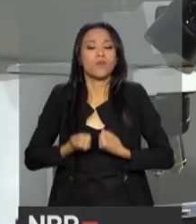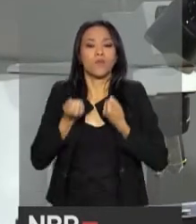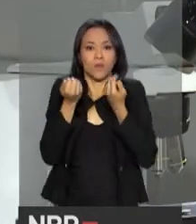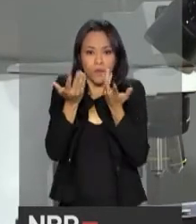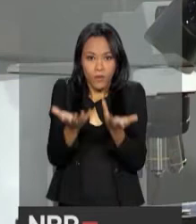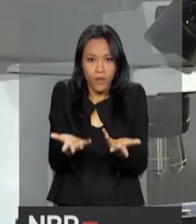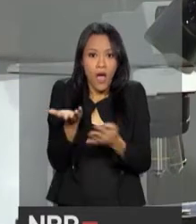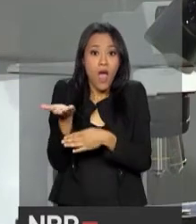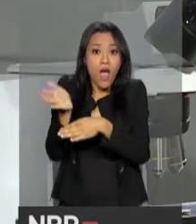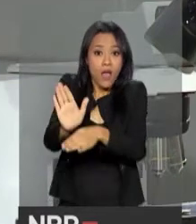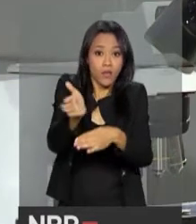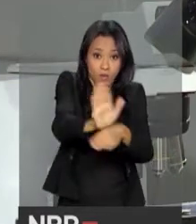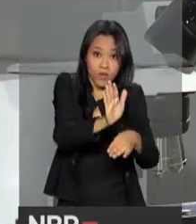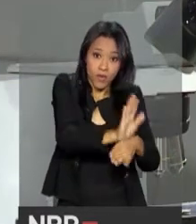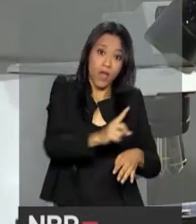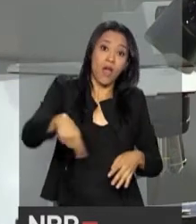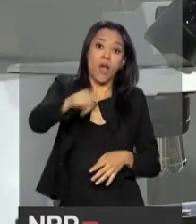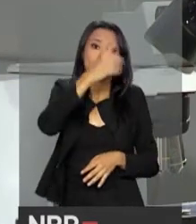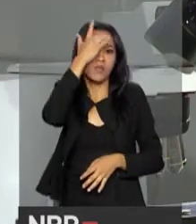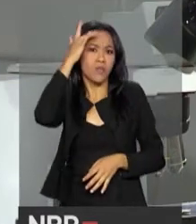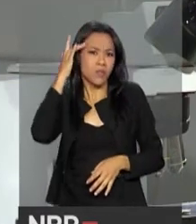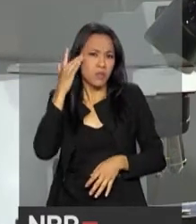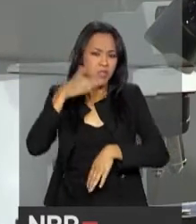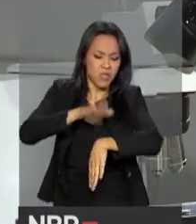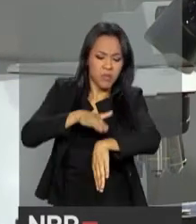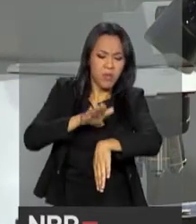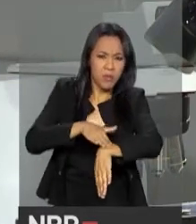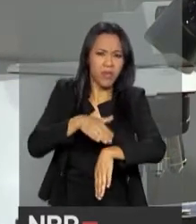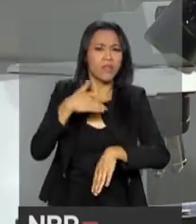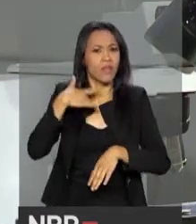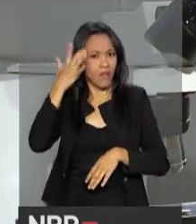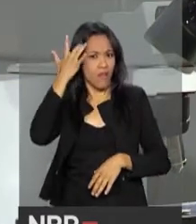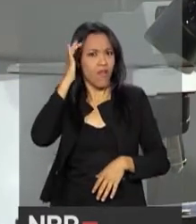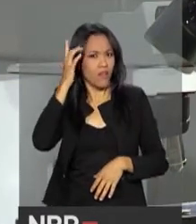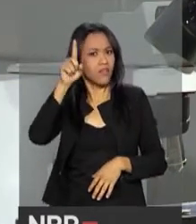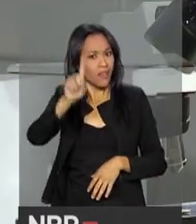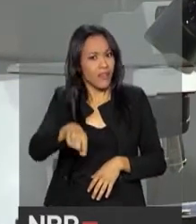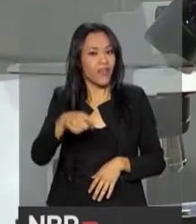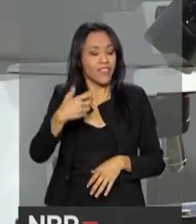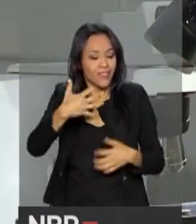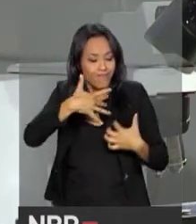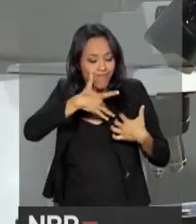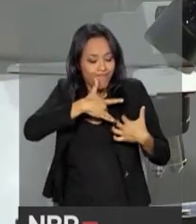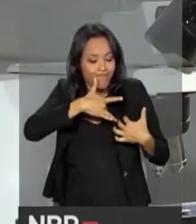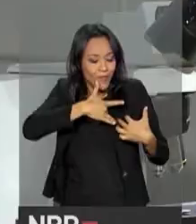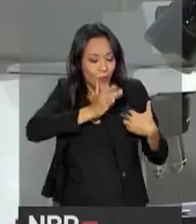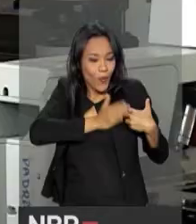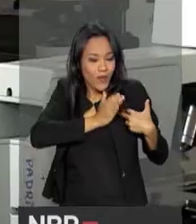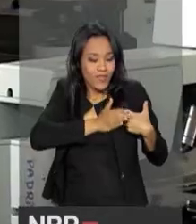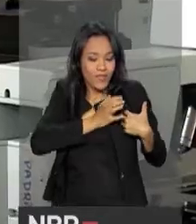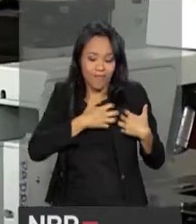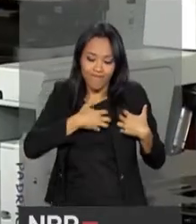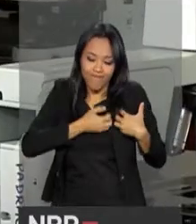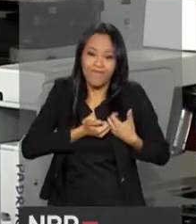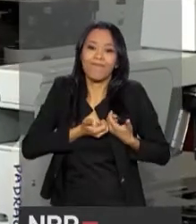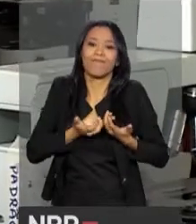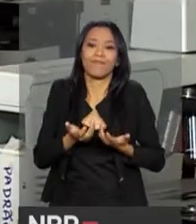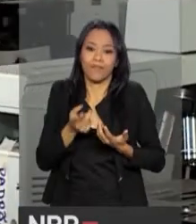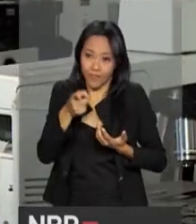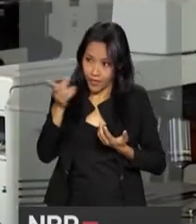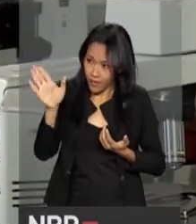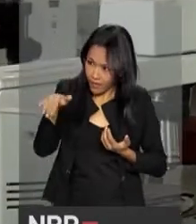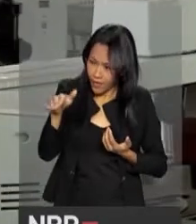ajudar as pessoas no momento de se eu acho que alguma coisa que a gente guarda no coração para o futuro a senhora pode